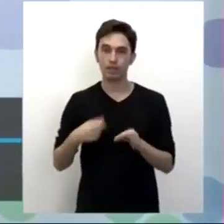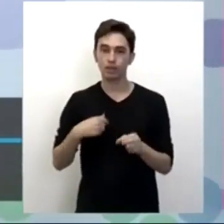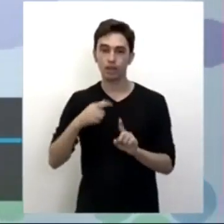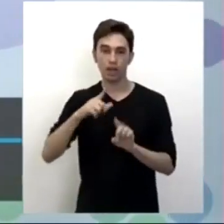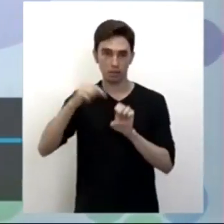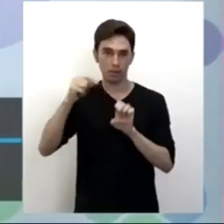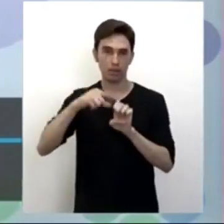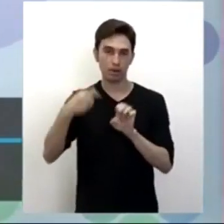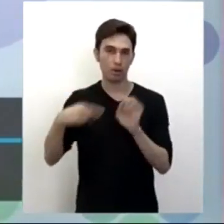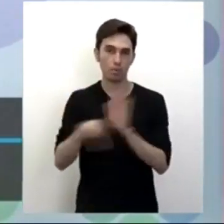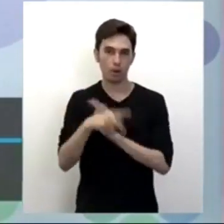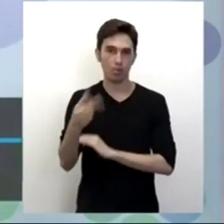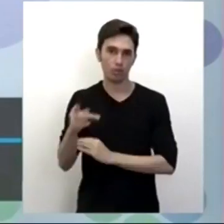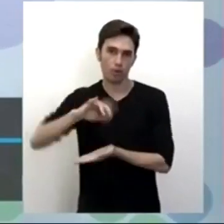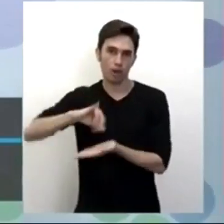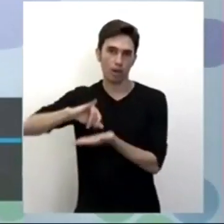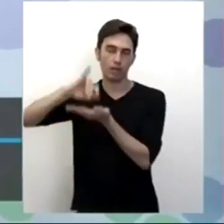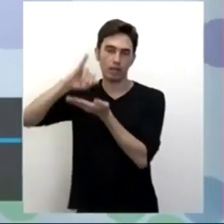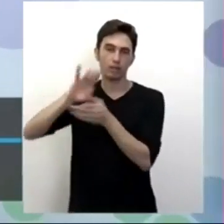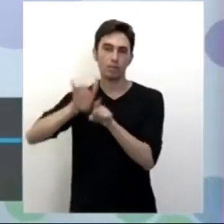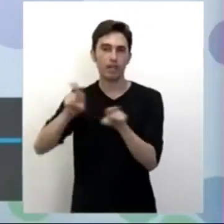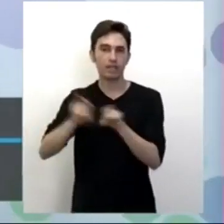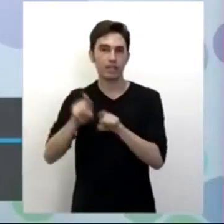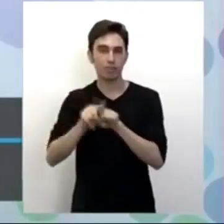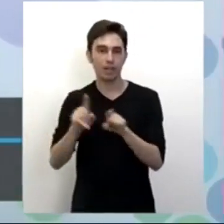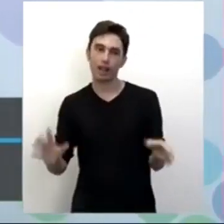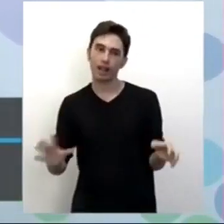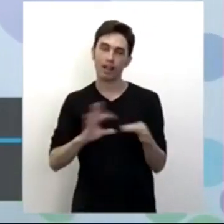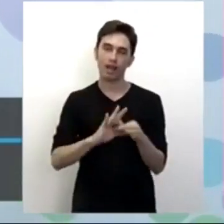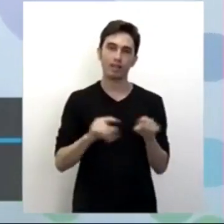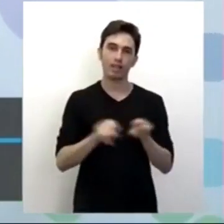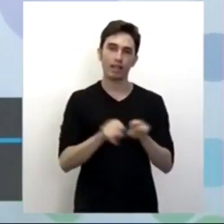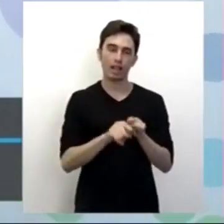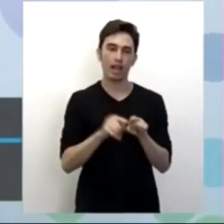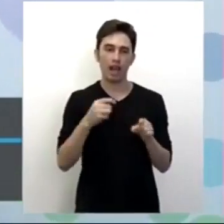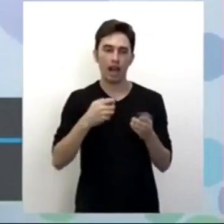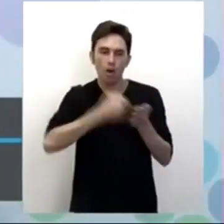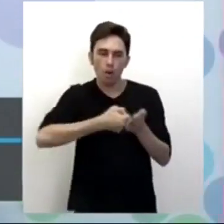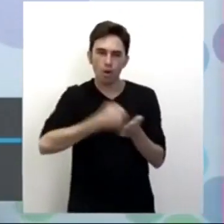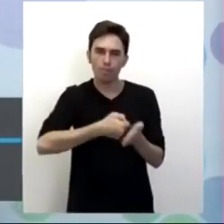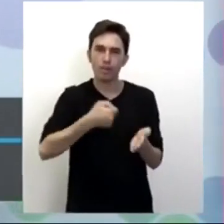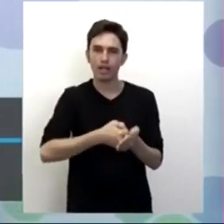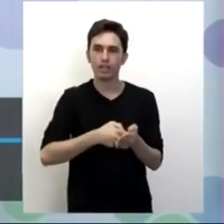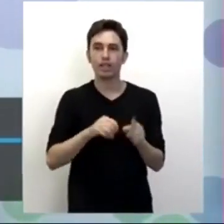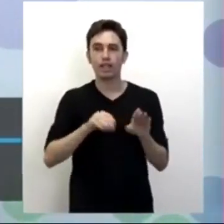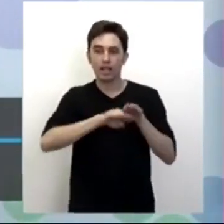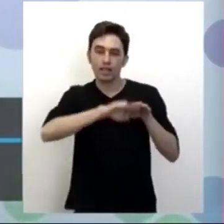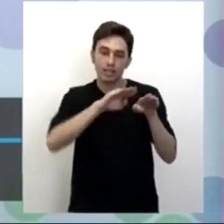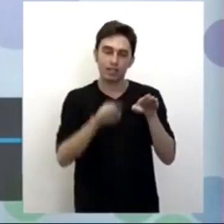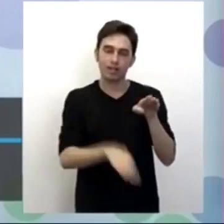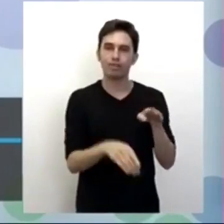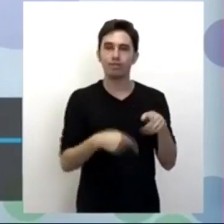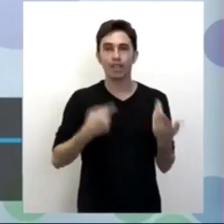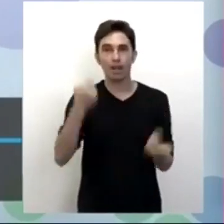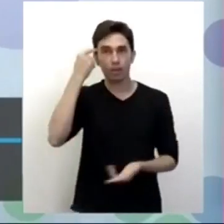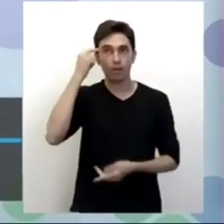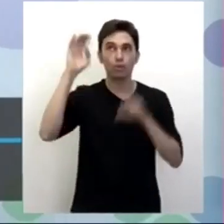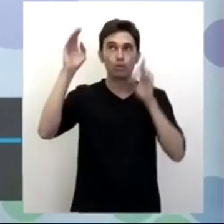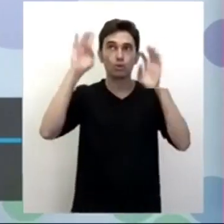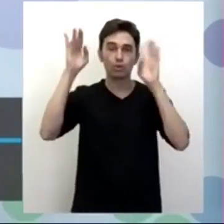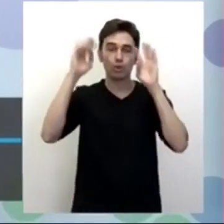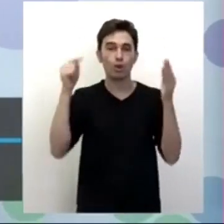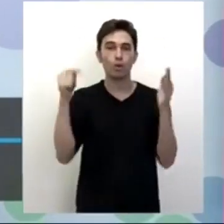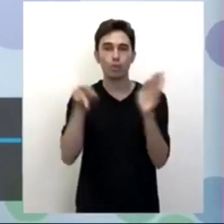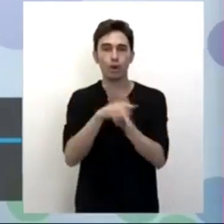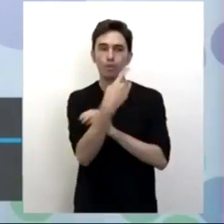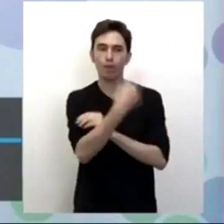do capitalismo associado ao combate à desigualdade, que é o grande sonho da solidariedade socialista. E aí o